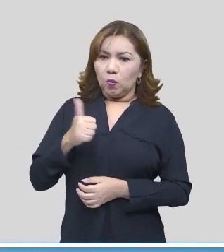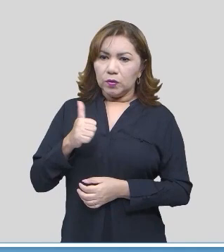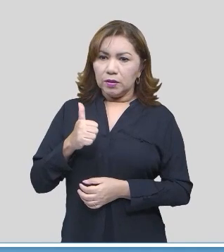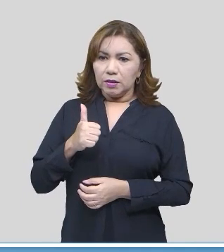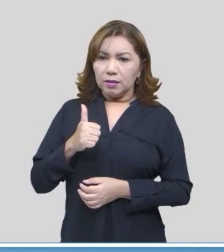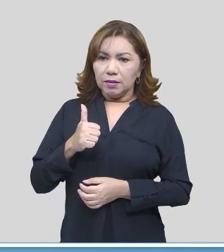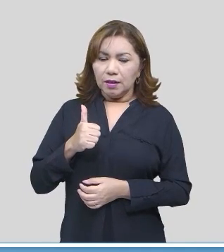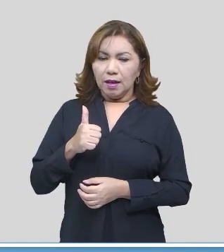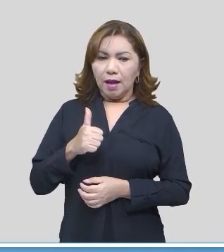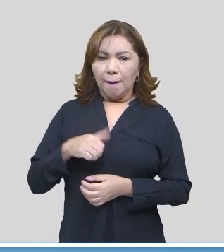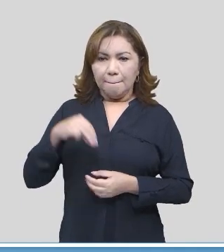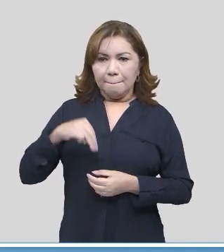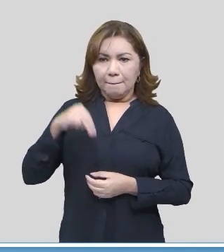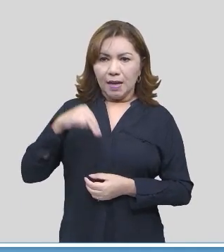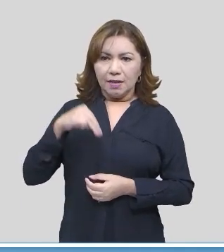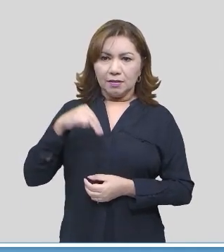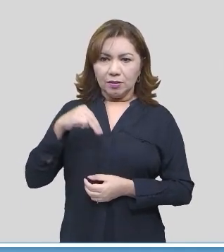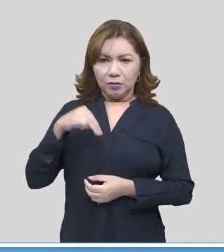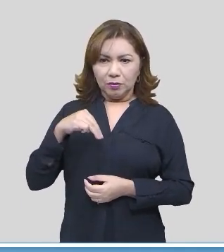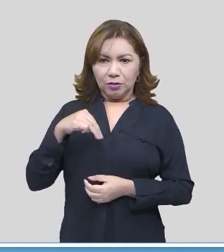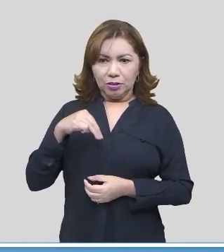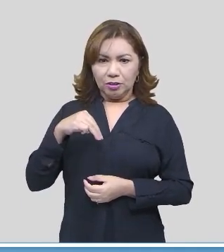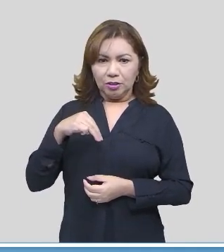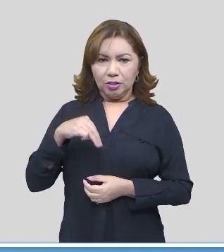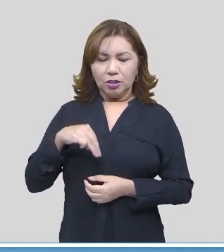metros de